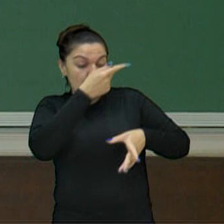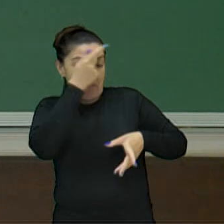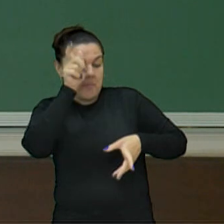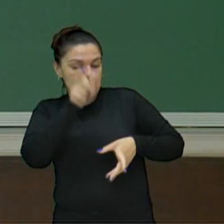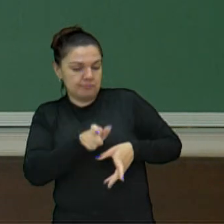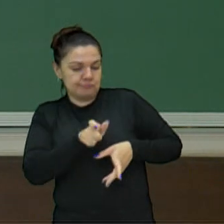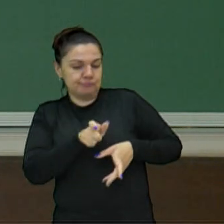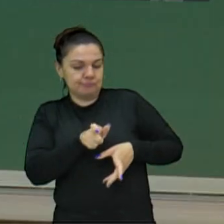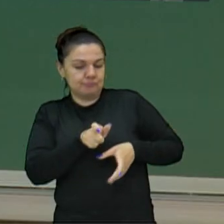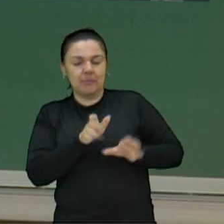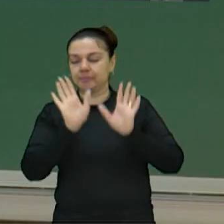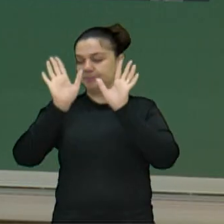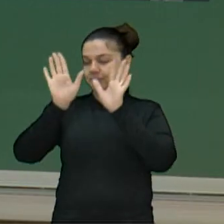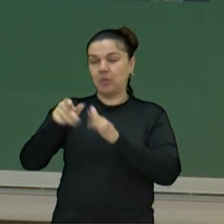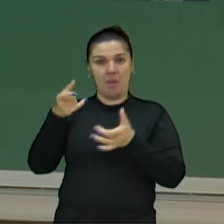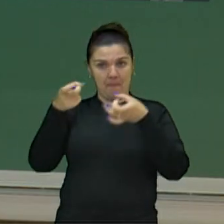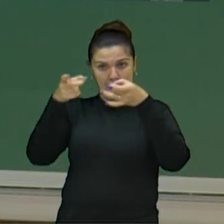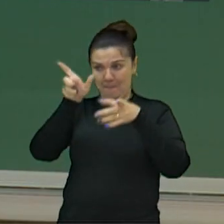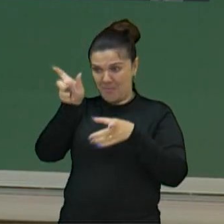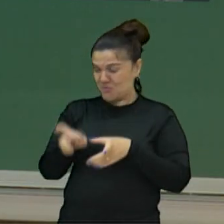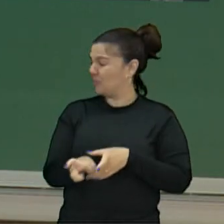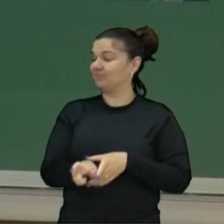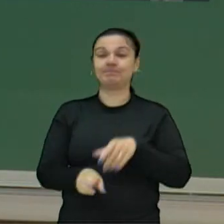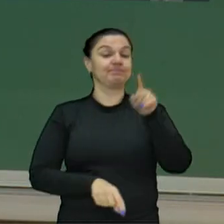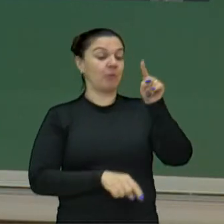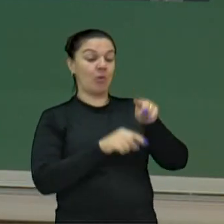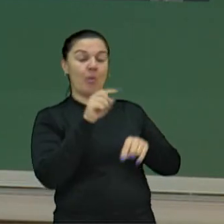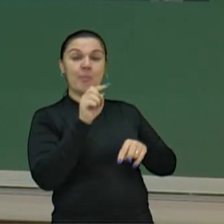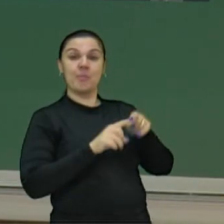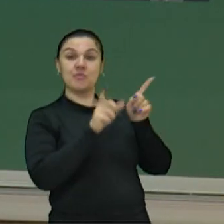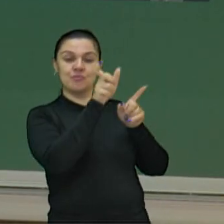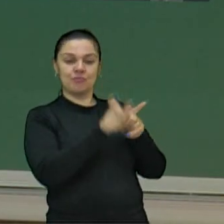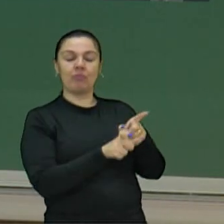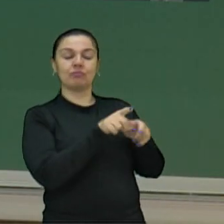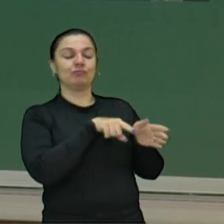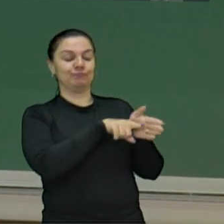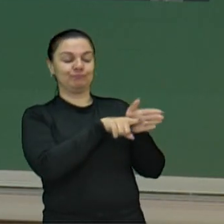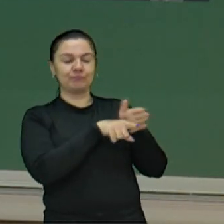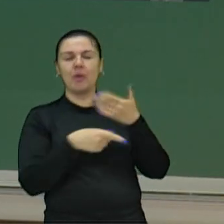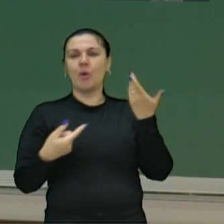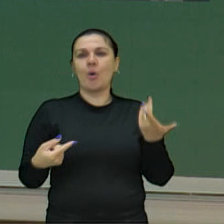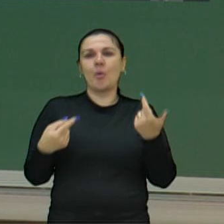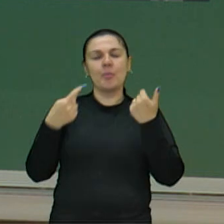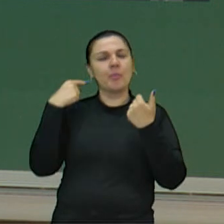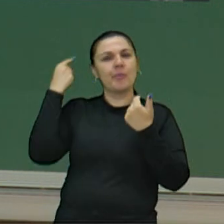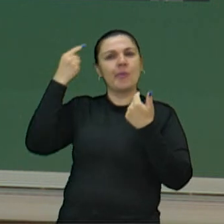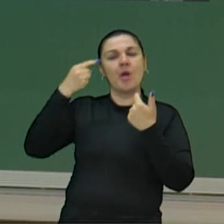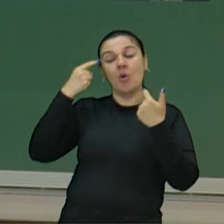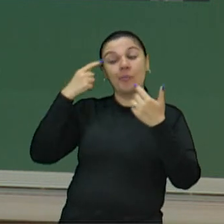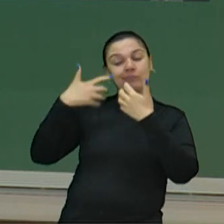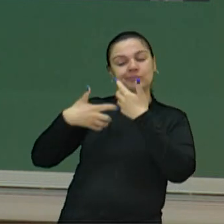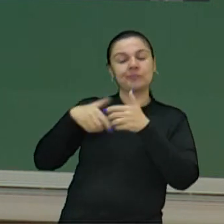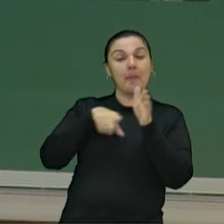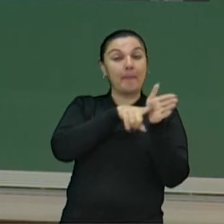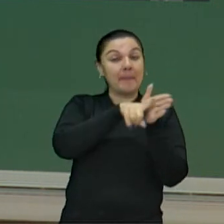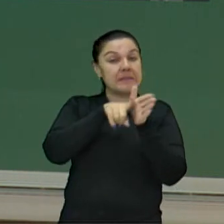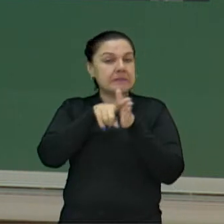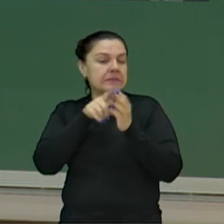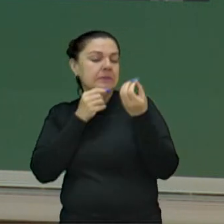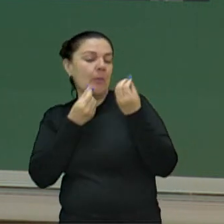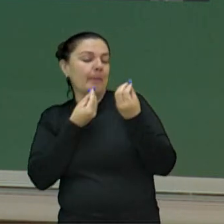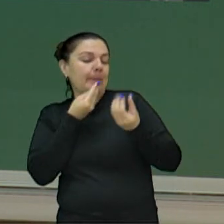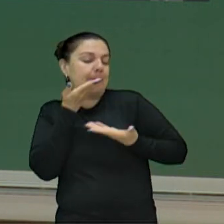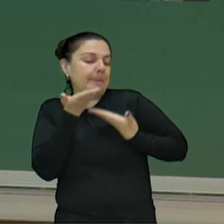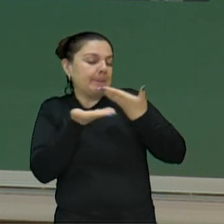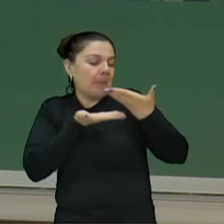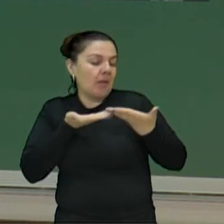um objeto, né? Nessa experiência científica da loucura, como que o nosso pensamento tratou da loucura? A gente